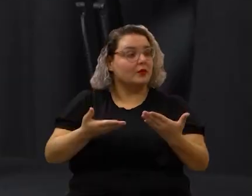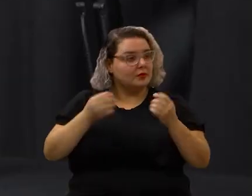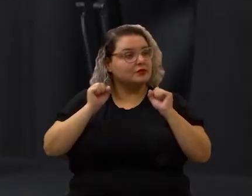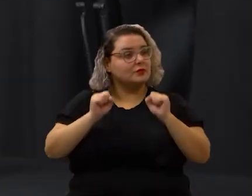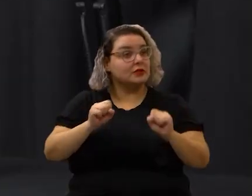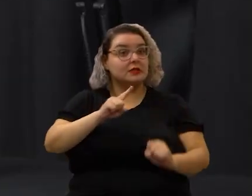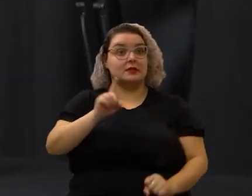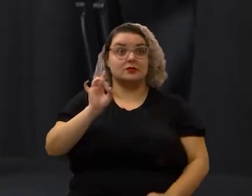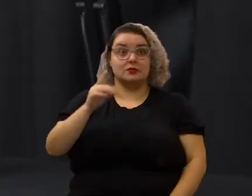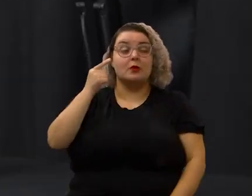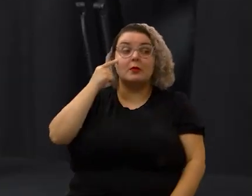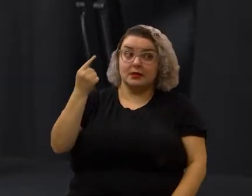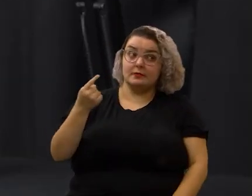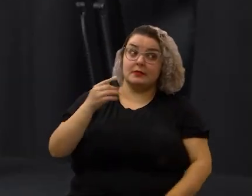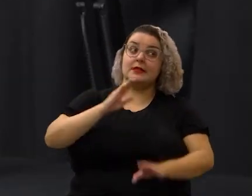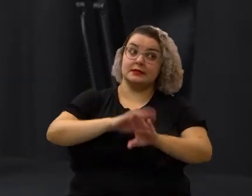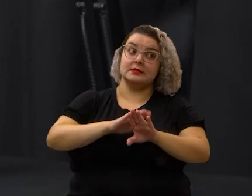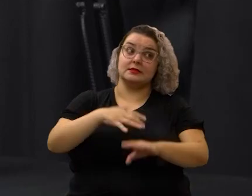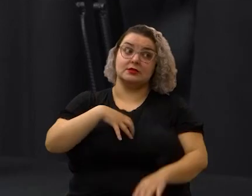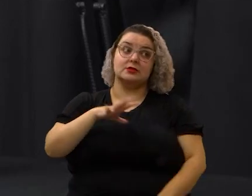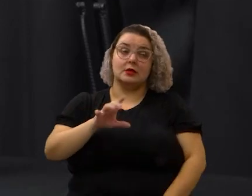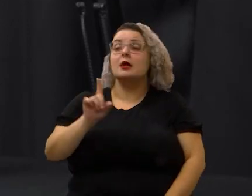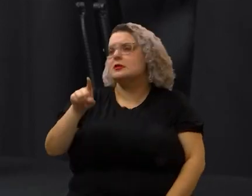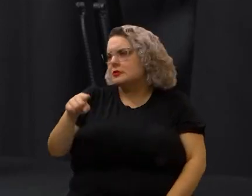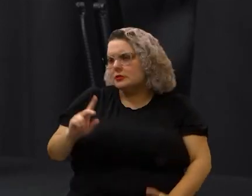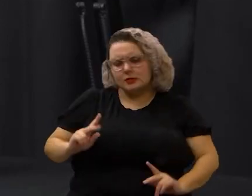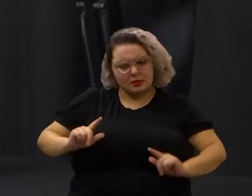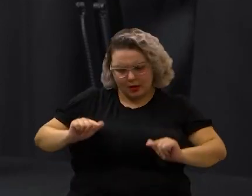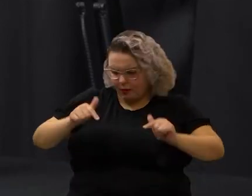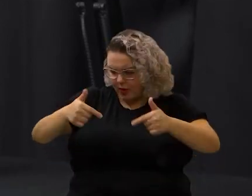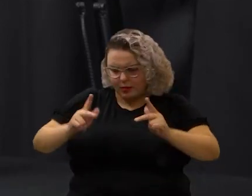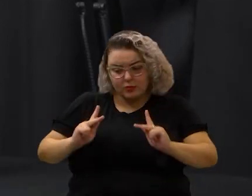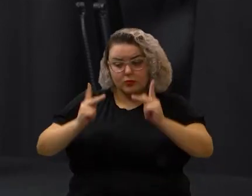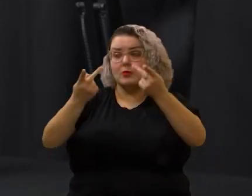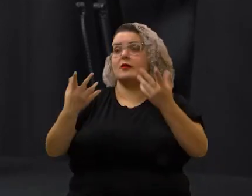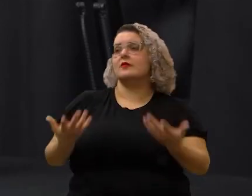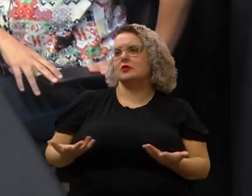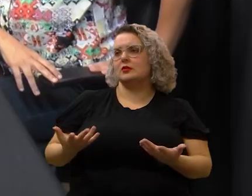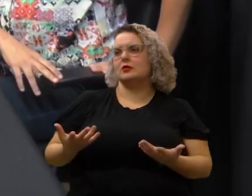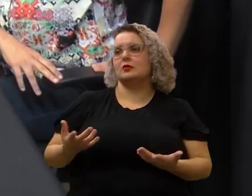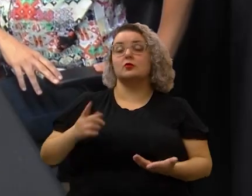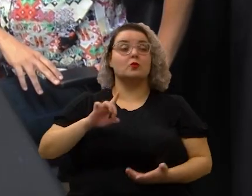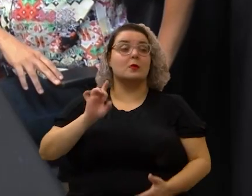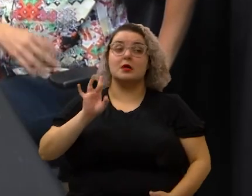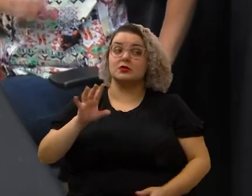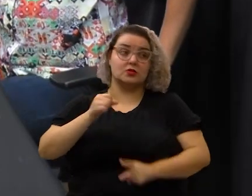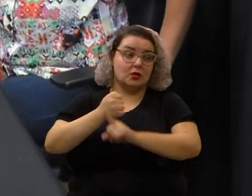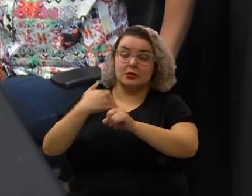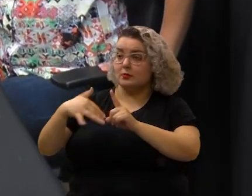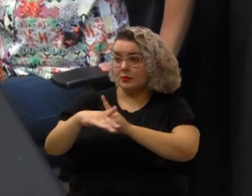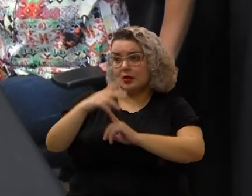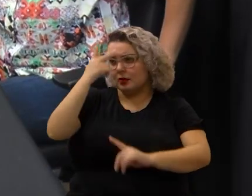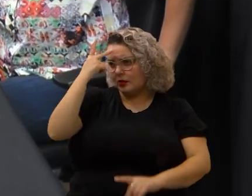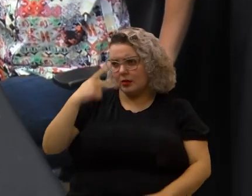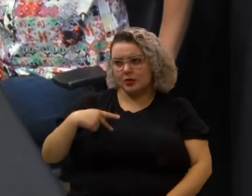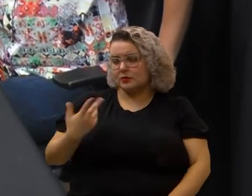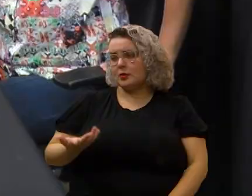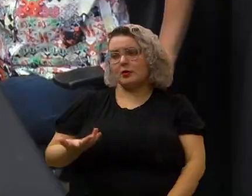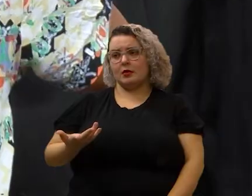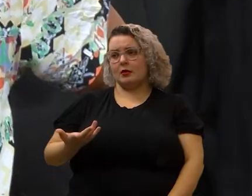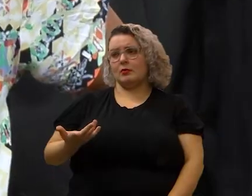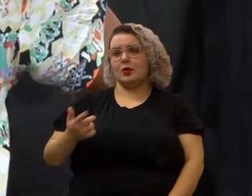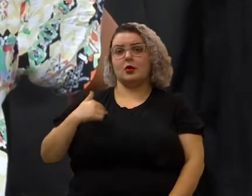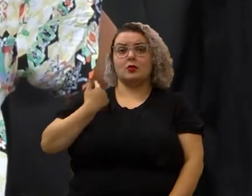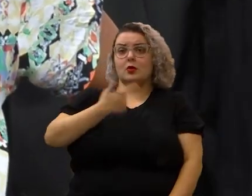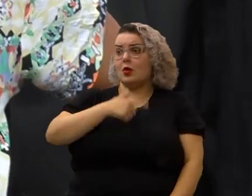que hoje a gente pode não só pensar, mas agir dessa forma, né, Mariana? É uma conquista, é uma luta, é uma briga não só da sociedade, mas com a